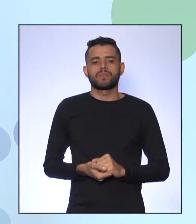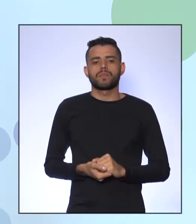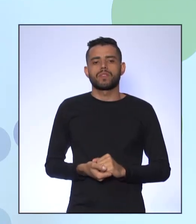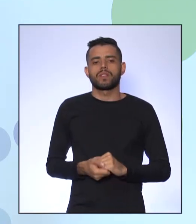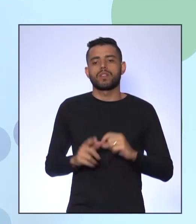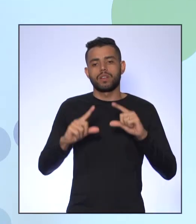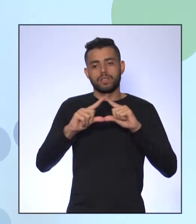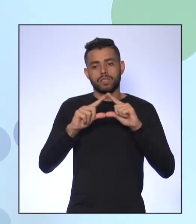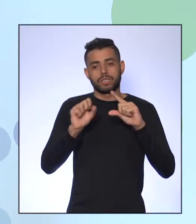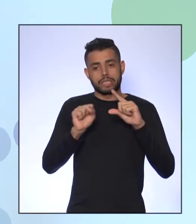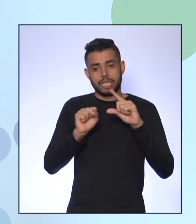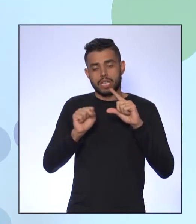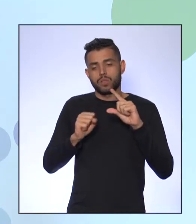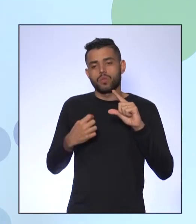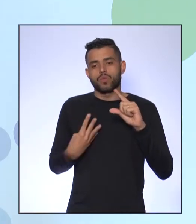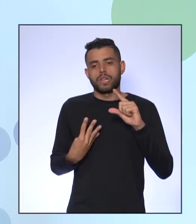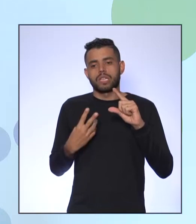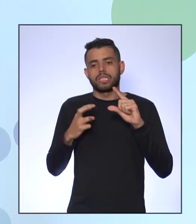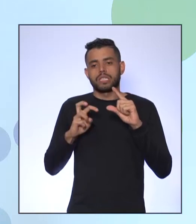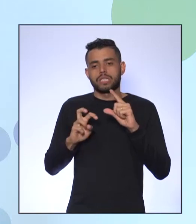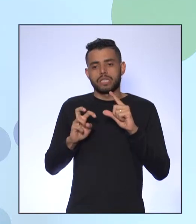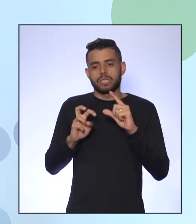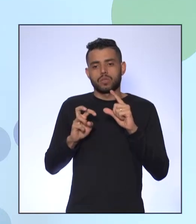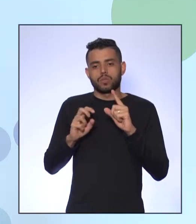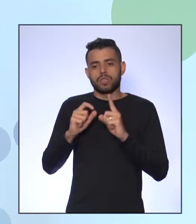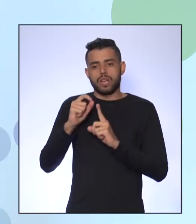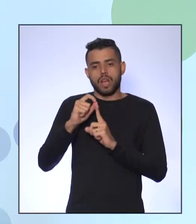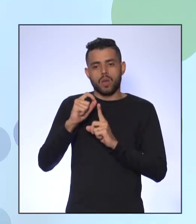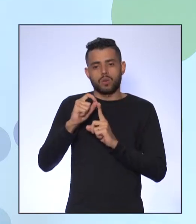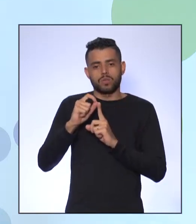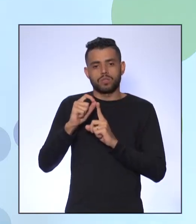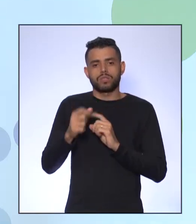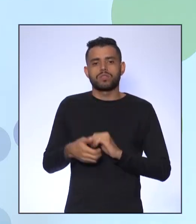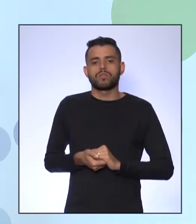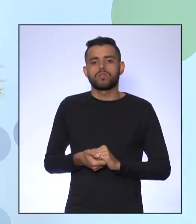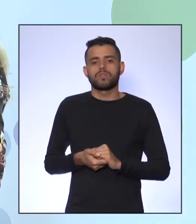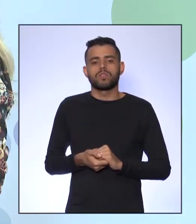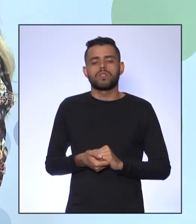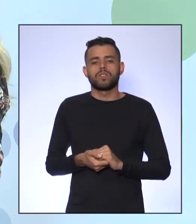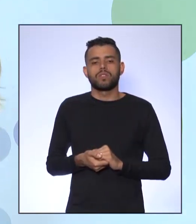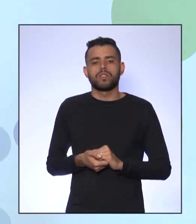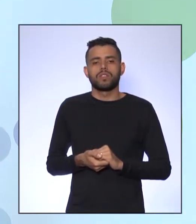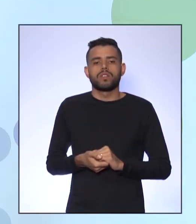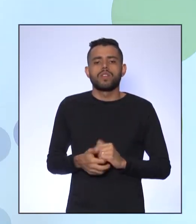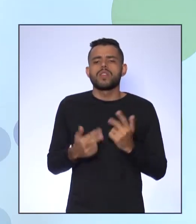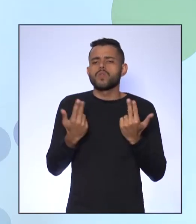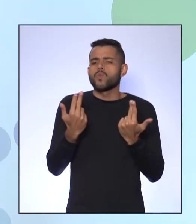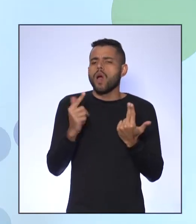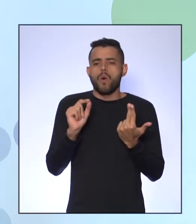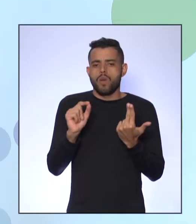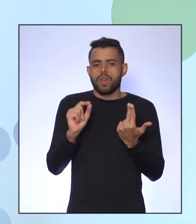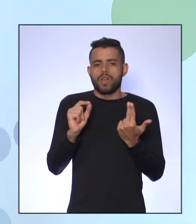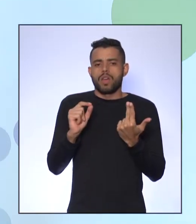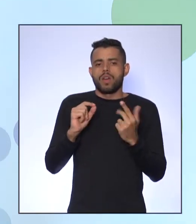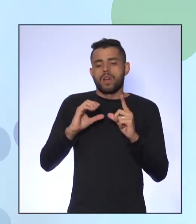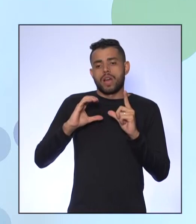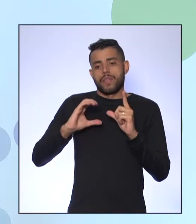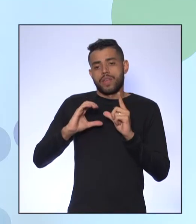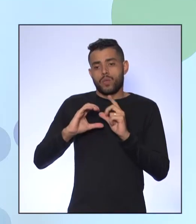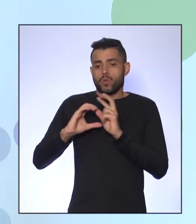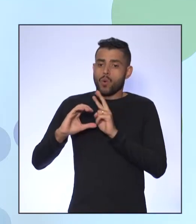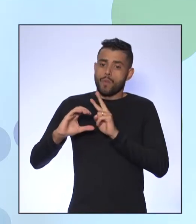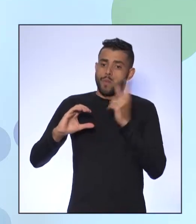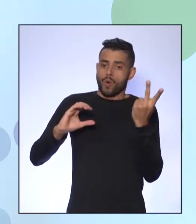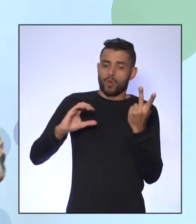de 45 graus é igual ao cateto oposto, que é